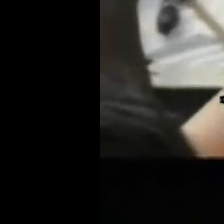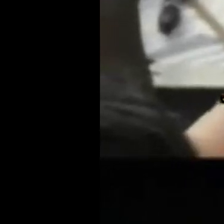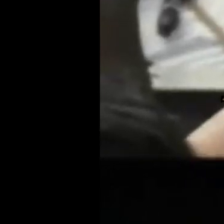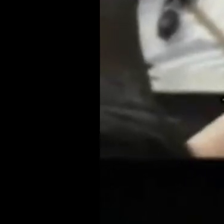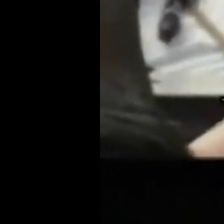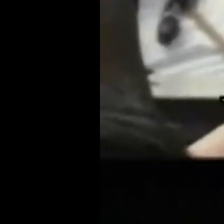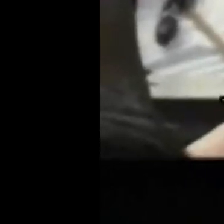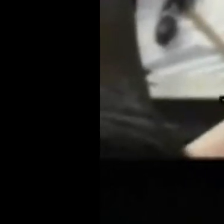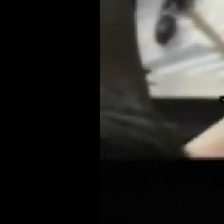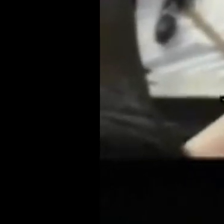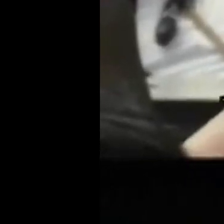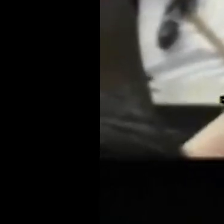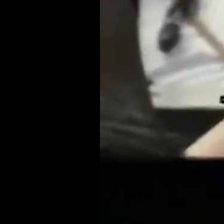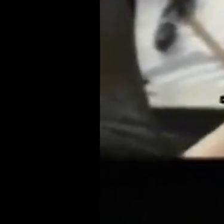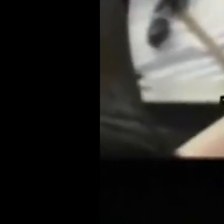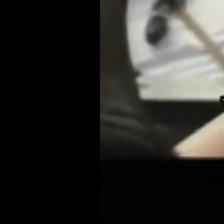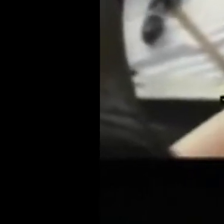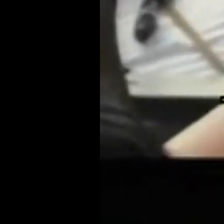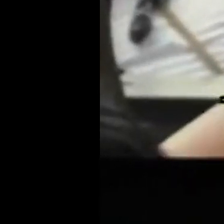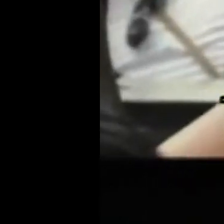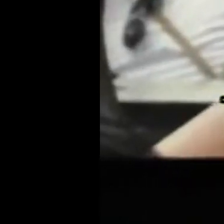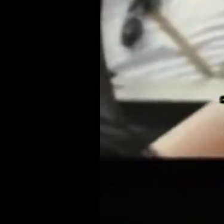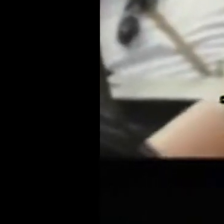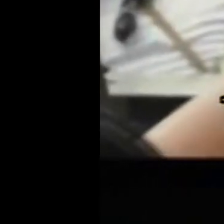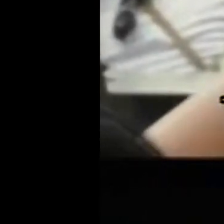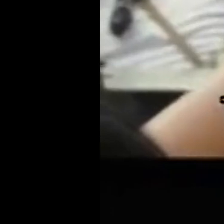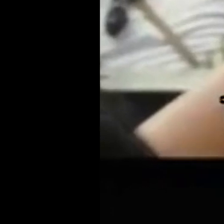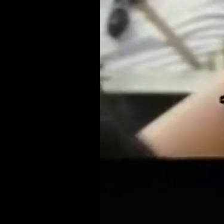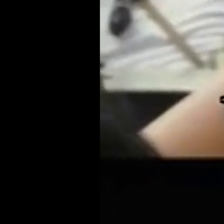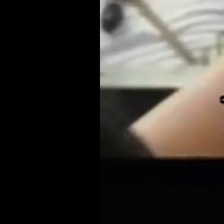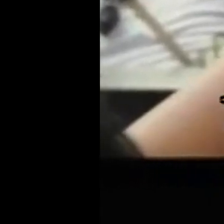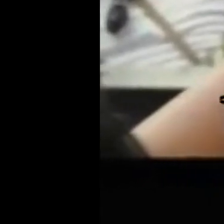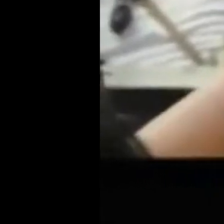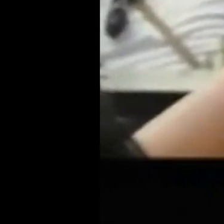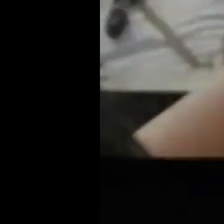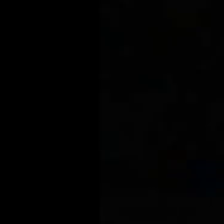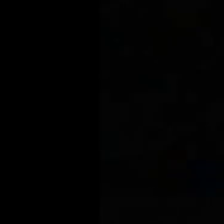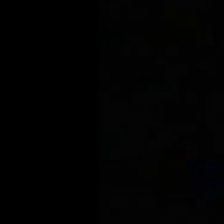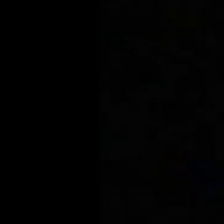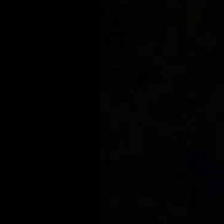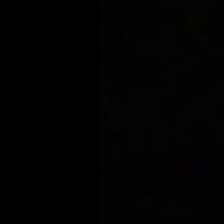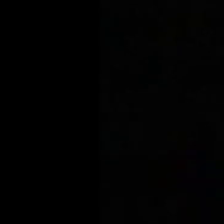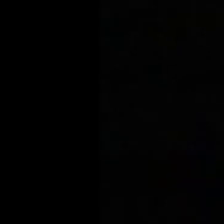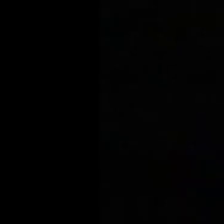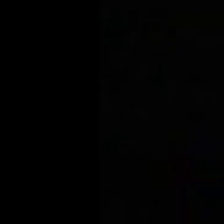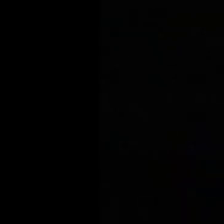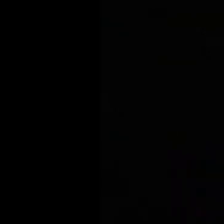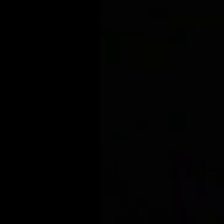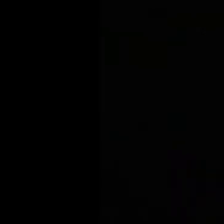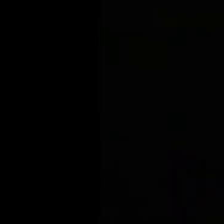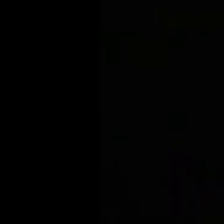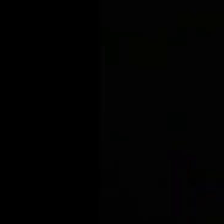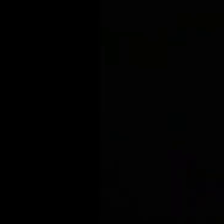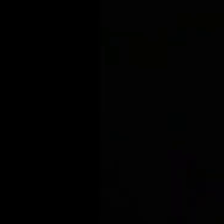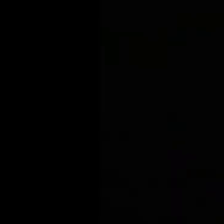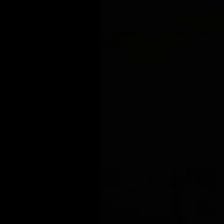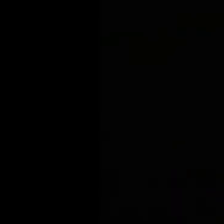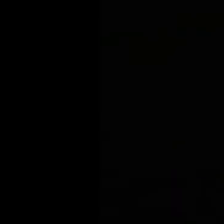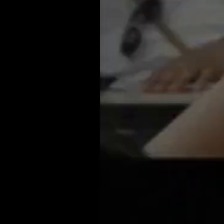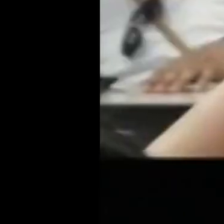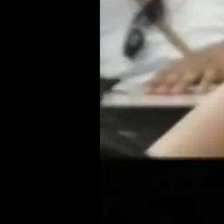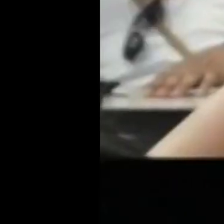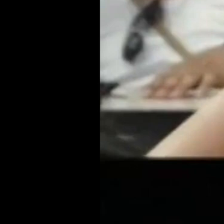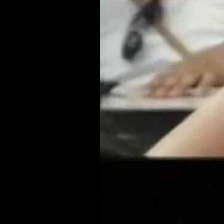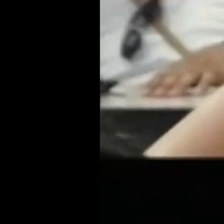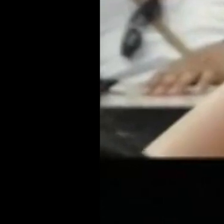c'est sur l'amour, sur la religion, sur Dieu, sur les gens, surtout. Mais c'est très bien que tu aies lu ça. Ouais, je